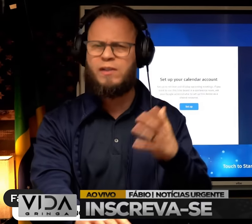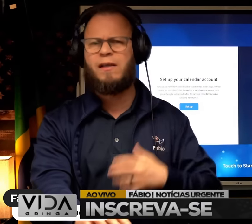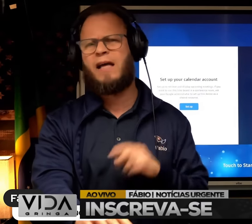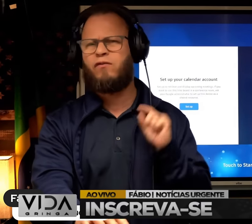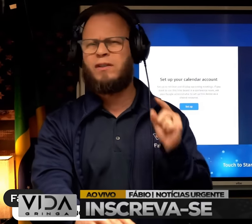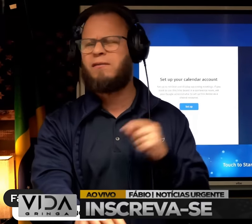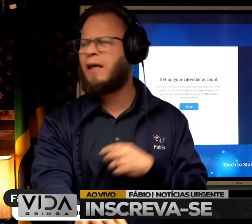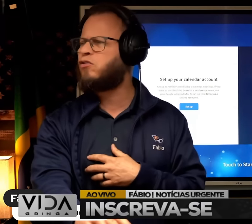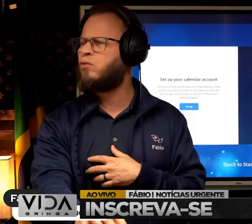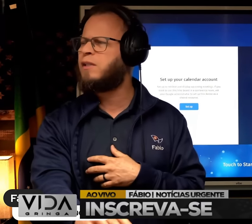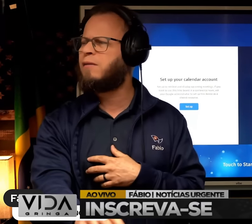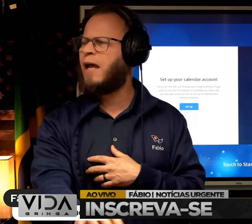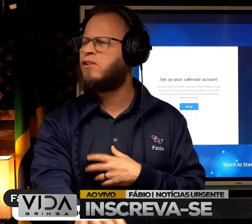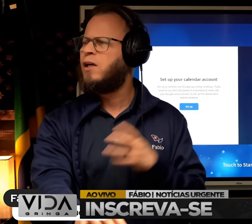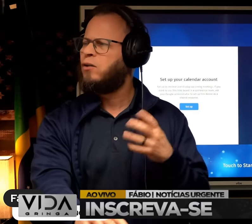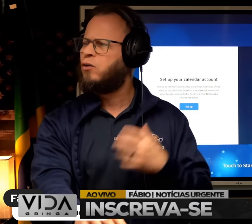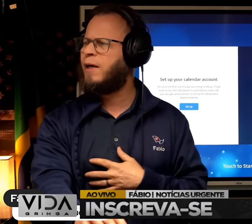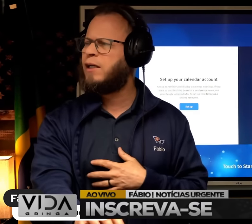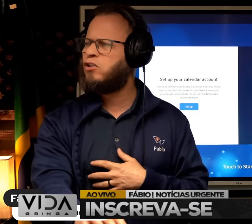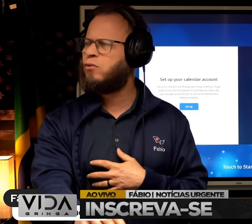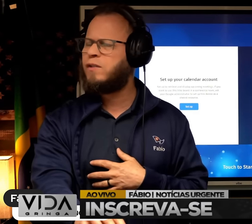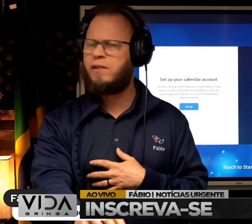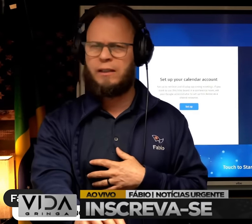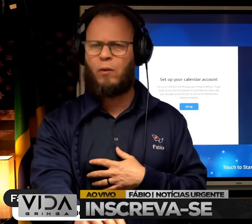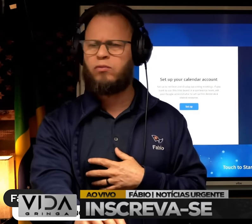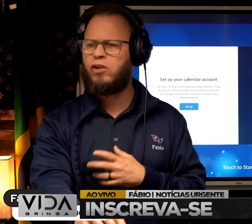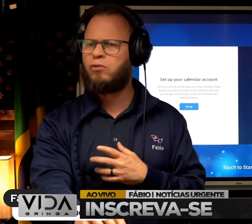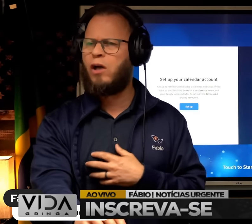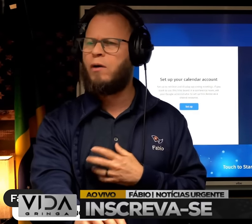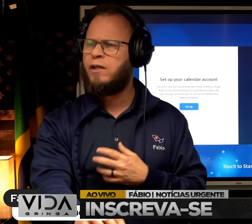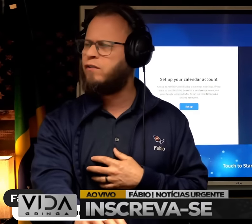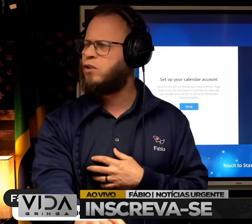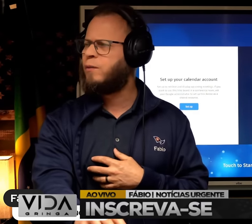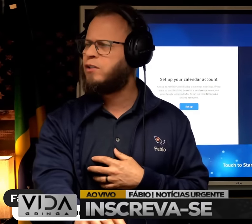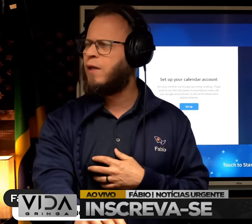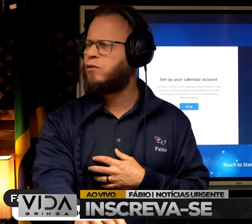2 da tarde. Vou tentar às 2 da tarde, tomara que a gente consiga, tá bom? Tchau, tchau. Te vejo mais tarde. Um abraço.